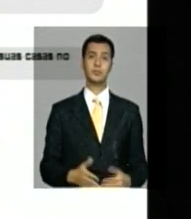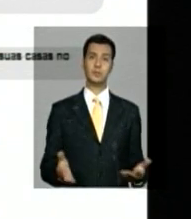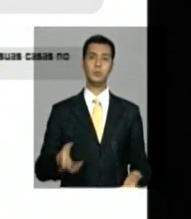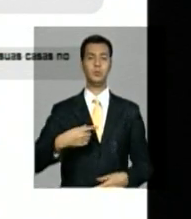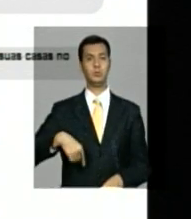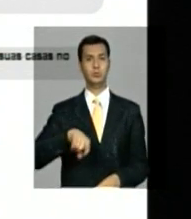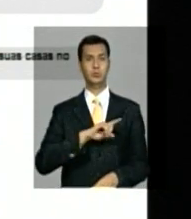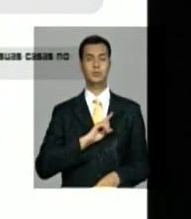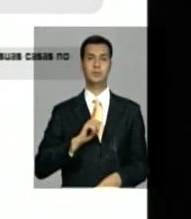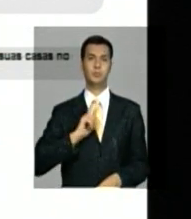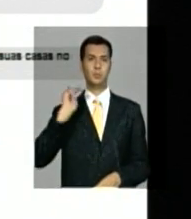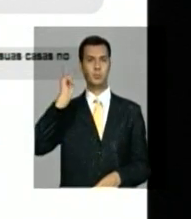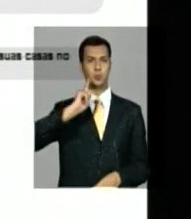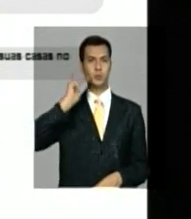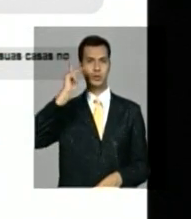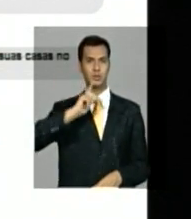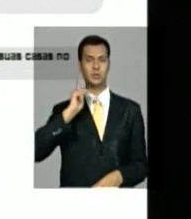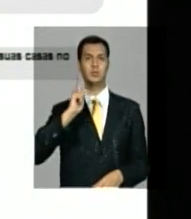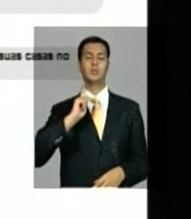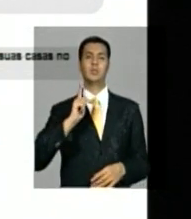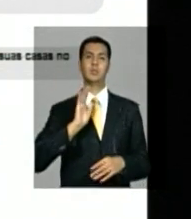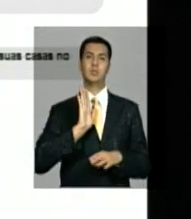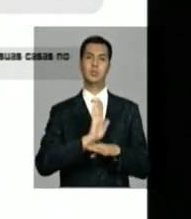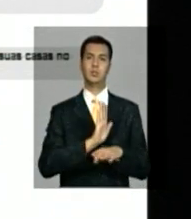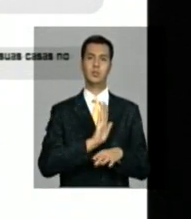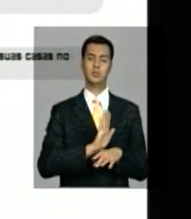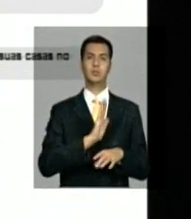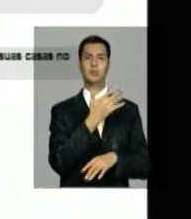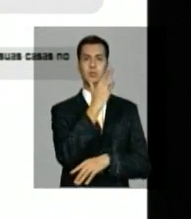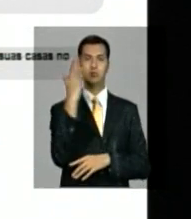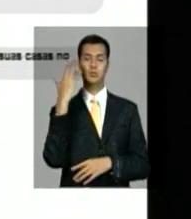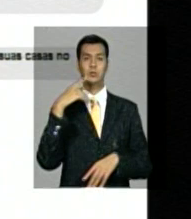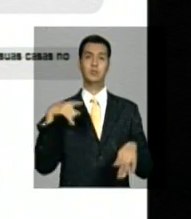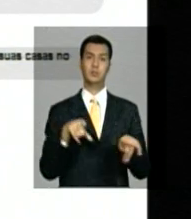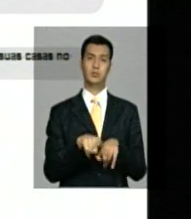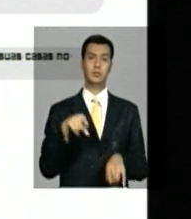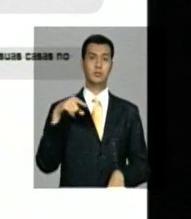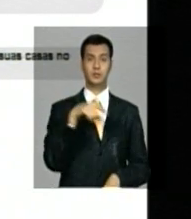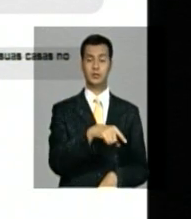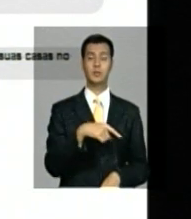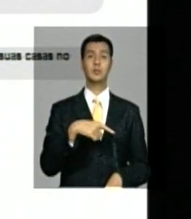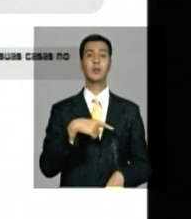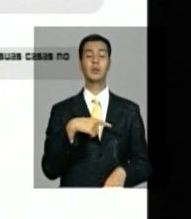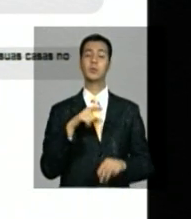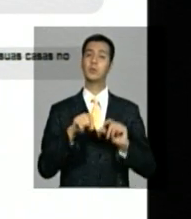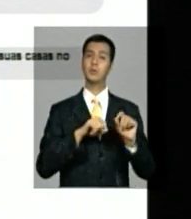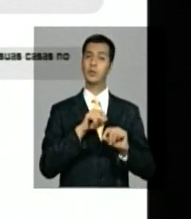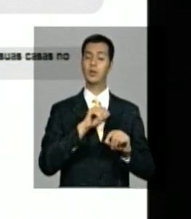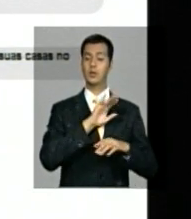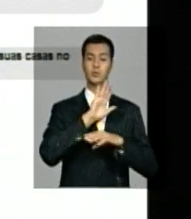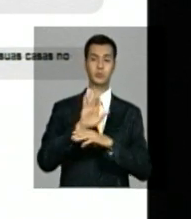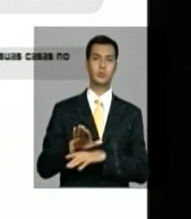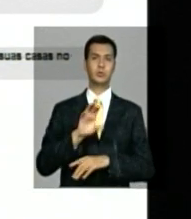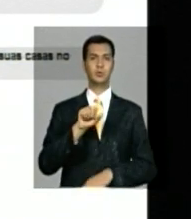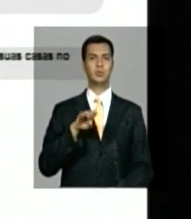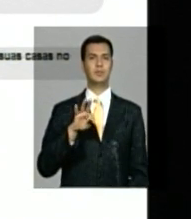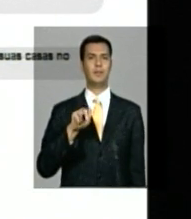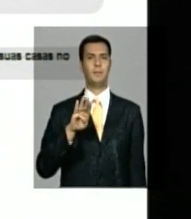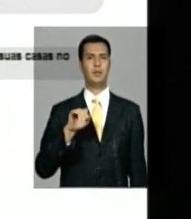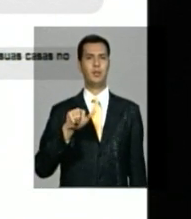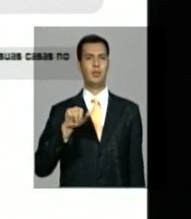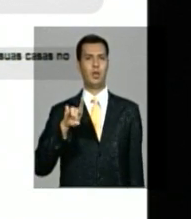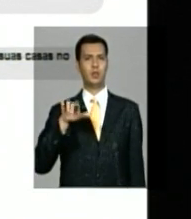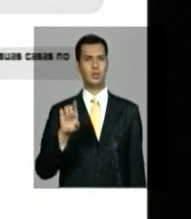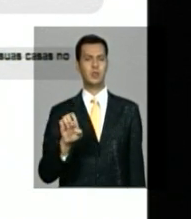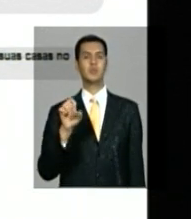política de sustentabilidade ambiental ela está ligada também a uma ideia de sustentabilidade social na medida que